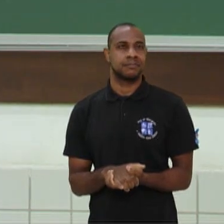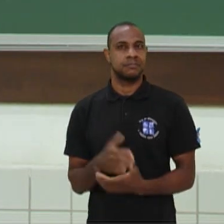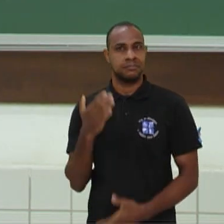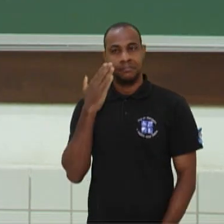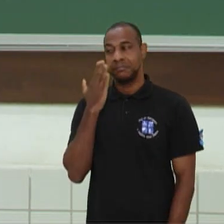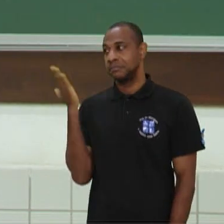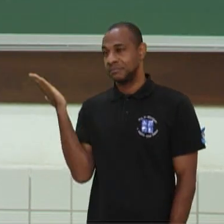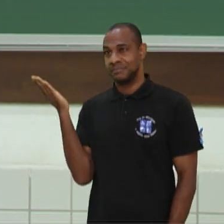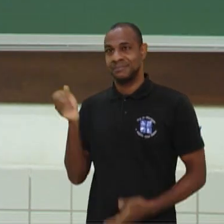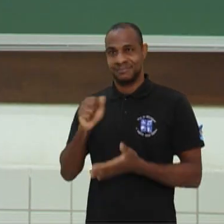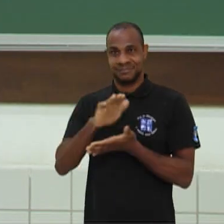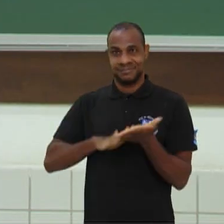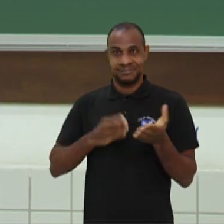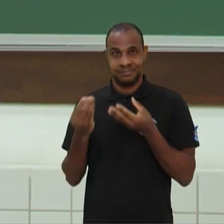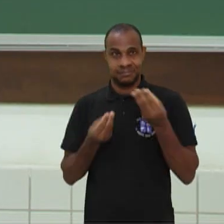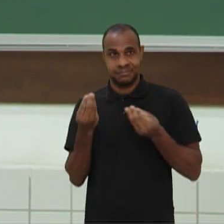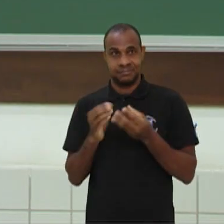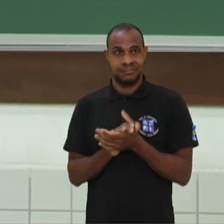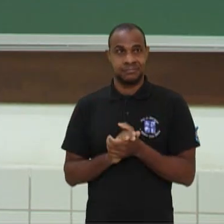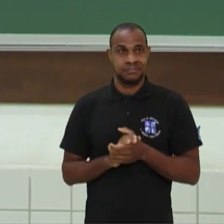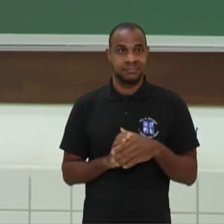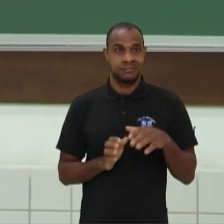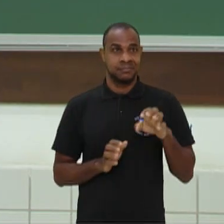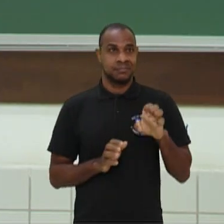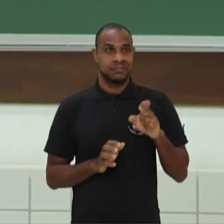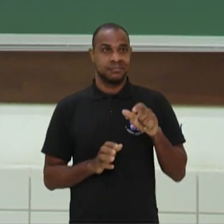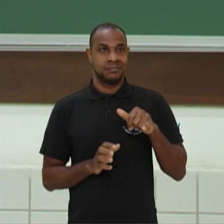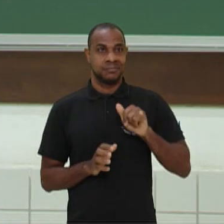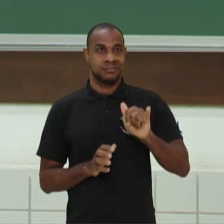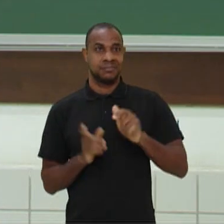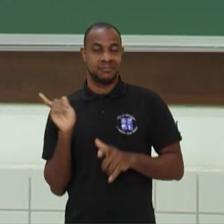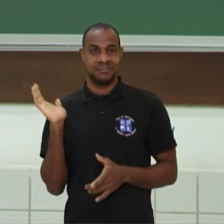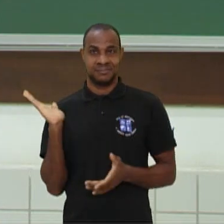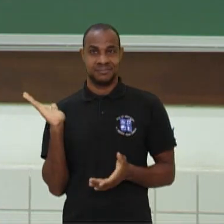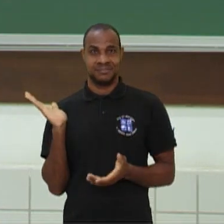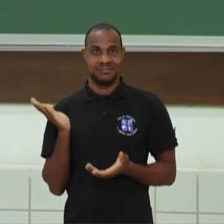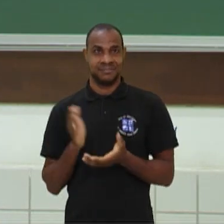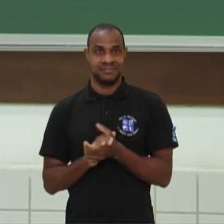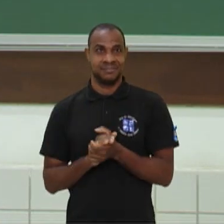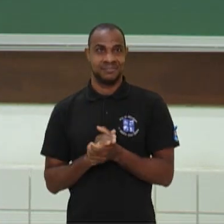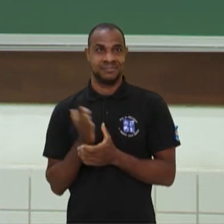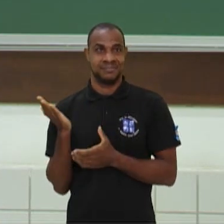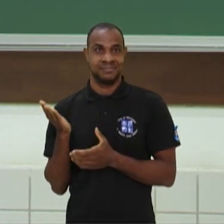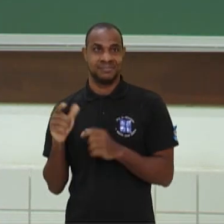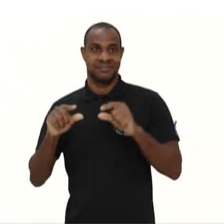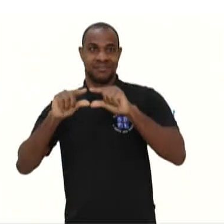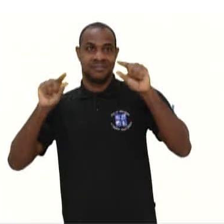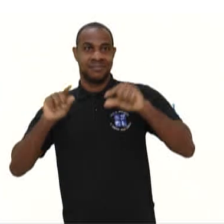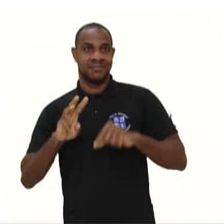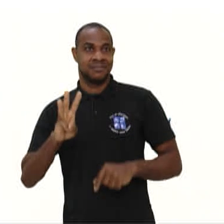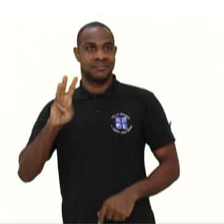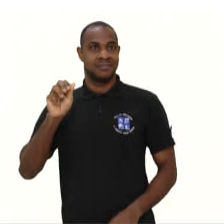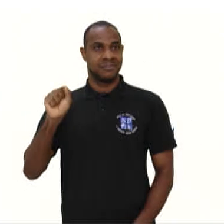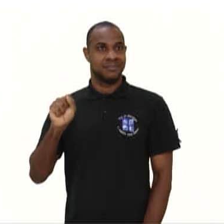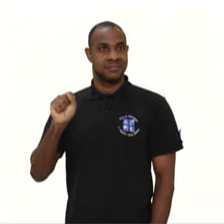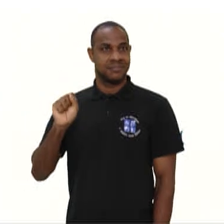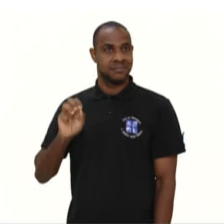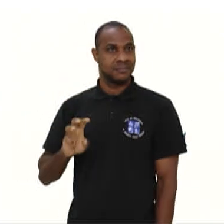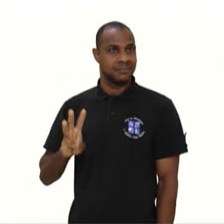Observando o nosso exercício, pessoal, Ellie was walking on the beach in Barbados when she